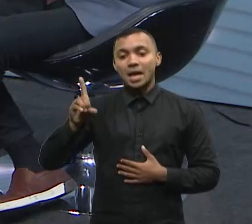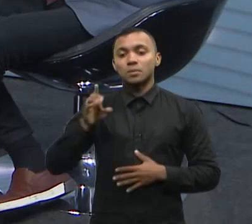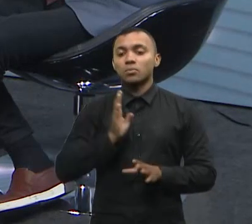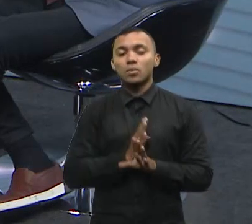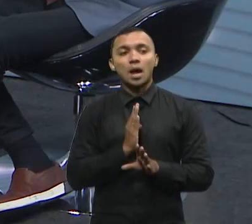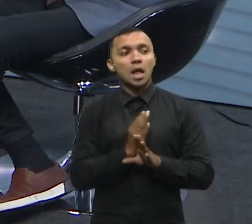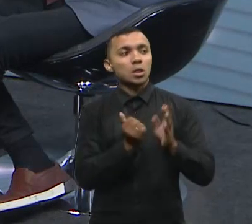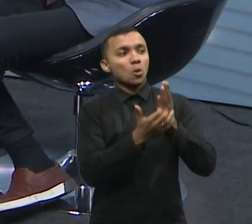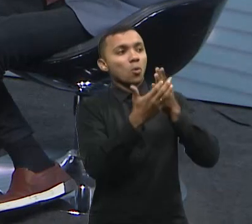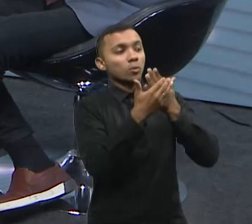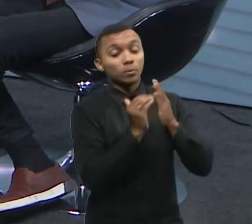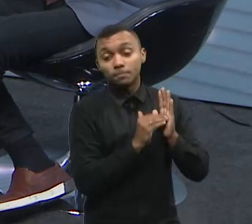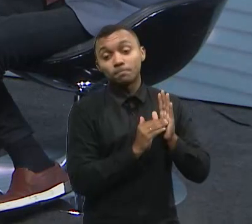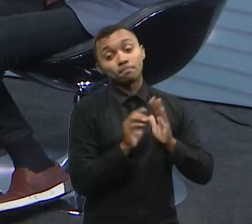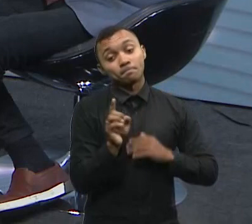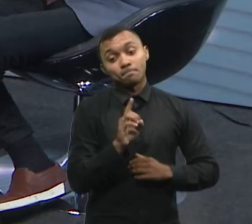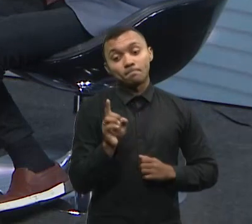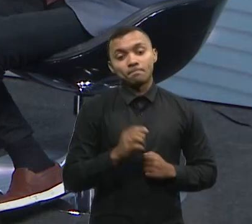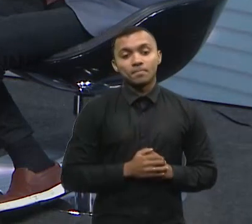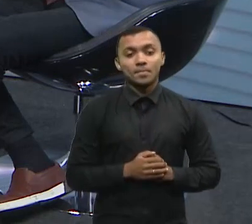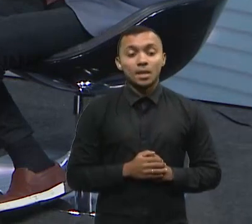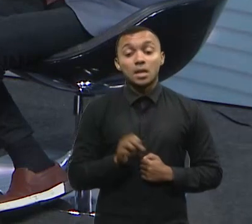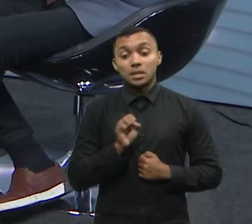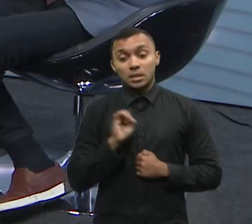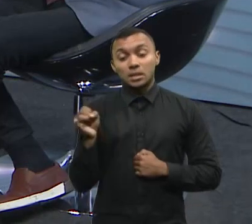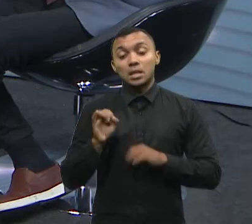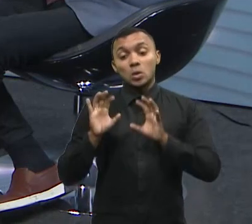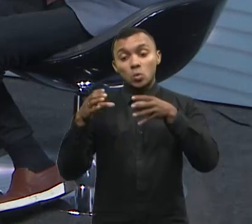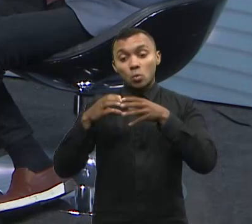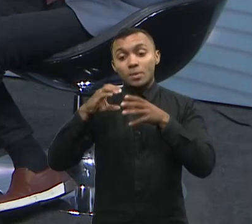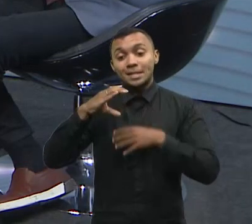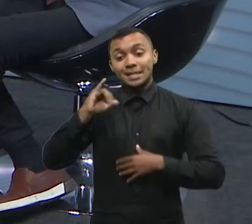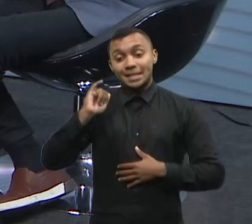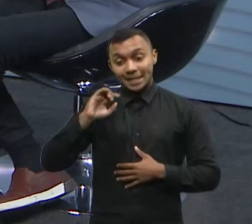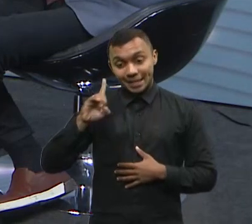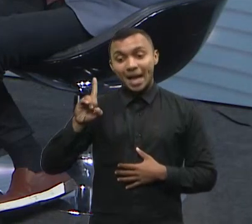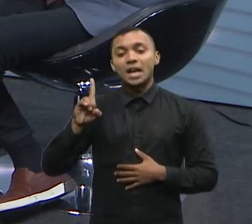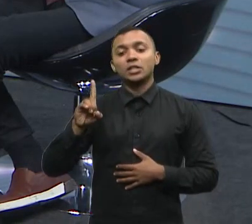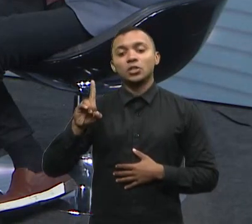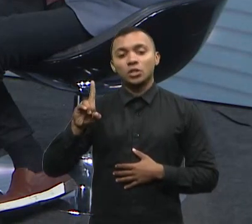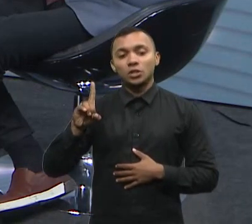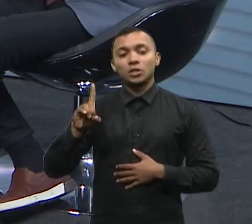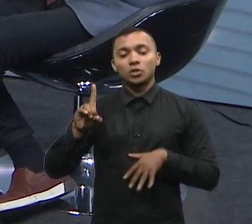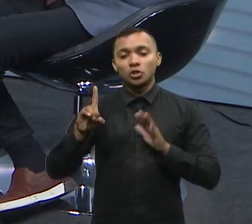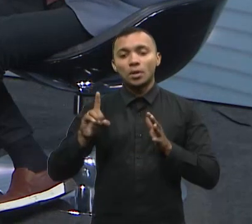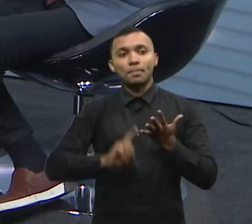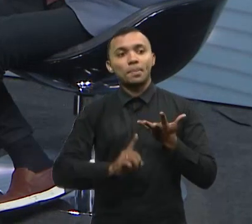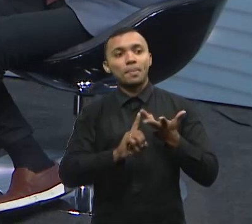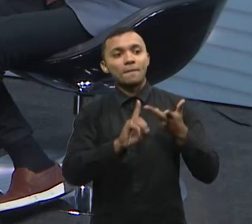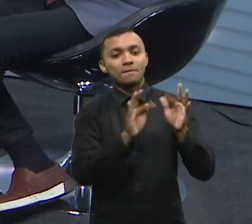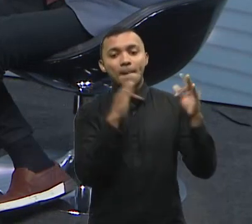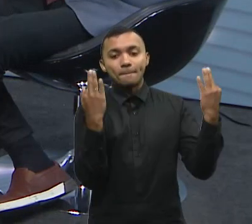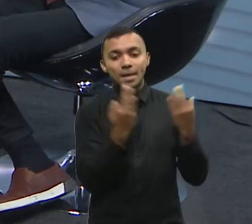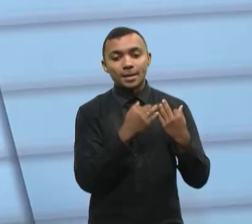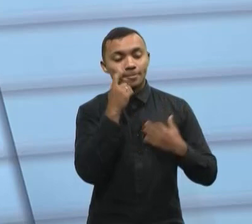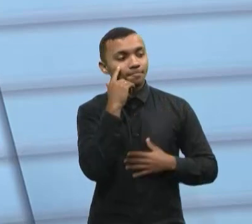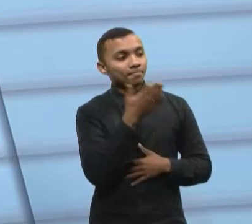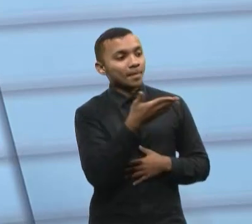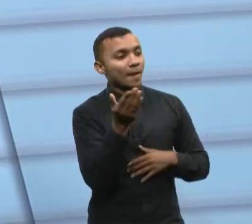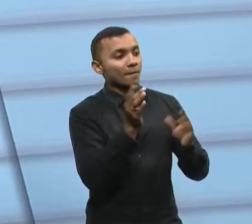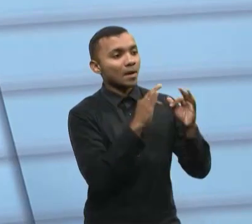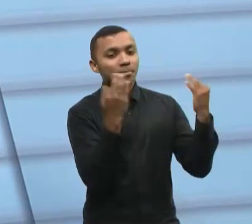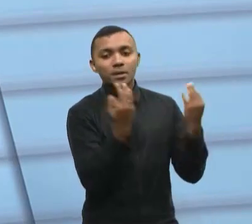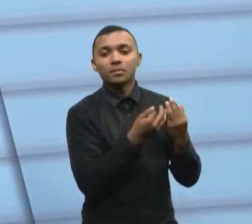curtas. Então, por mais que o Ciadi consiga abarcar um número X de famílias, são famílias que vão ficar aí um bom